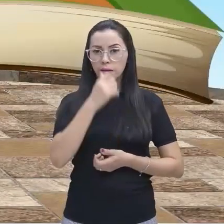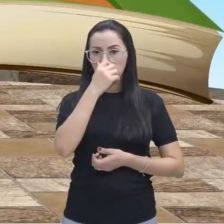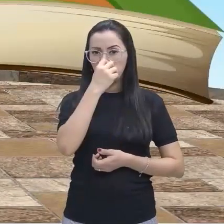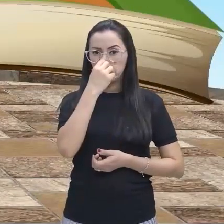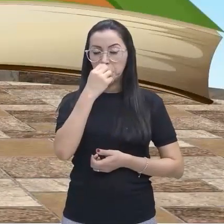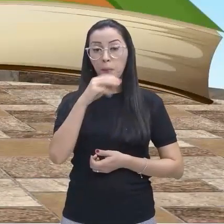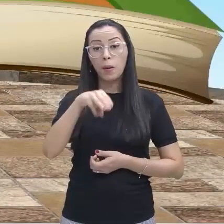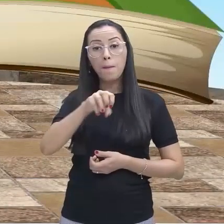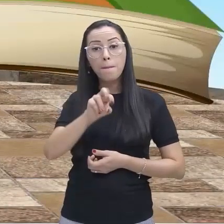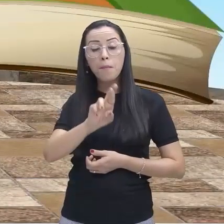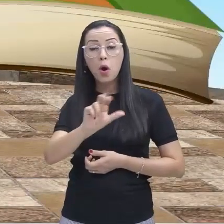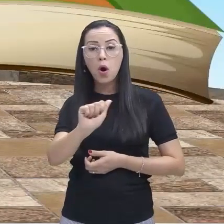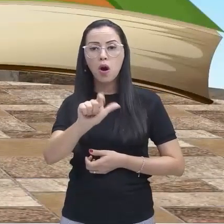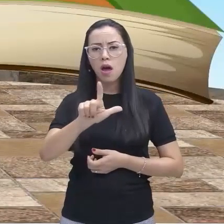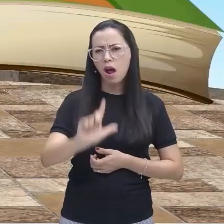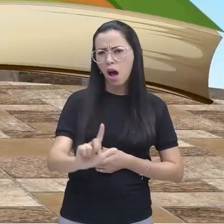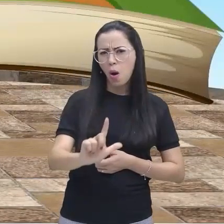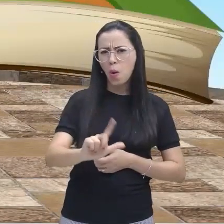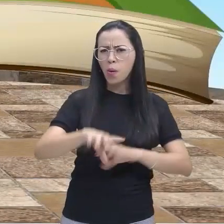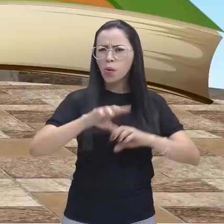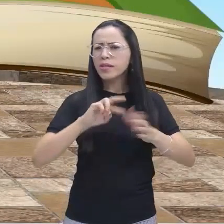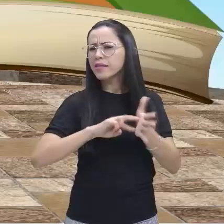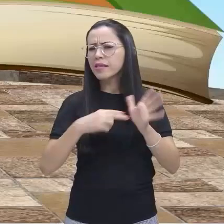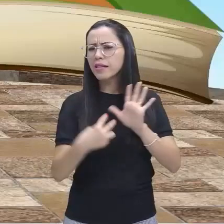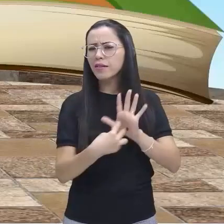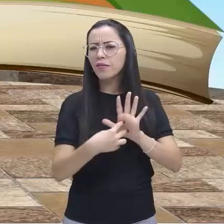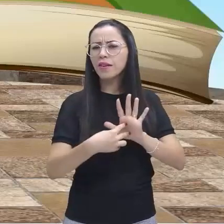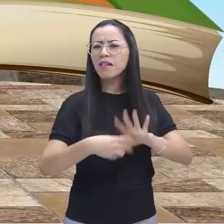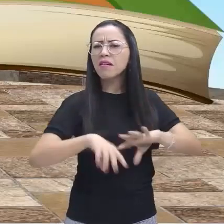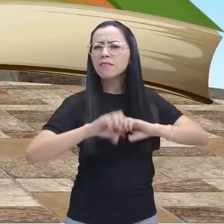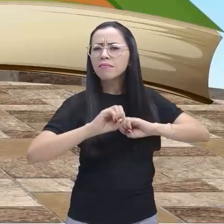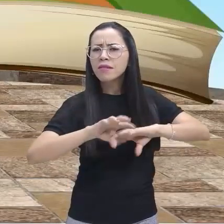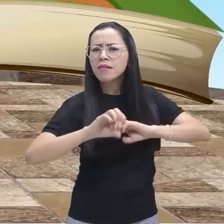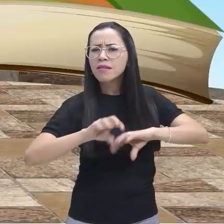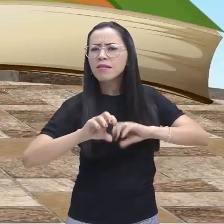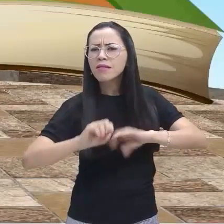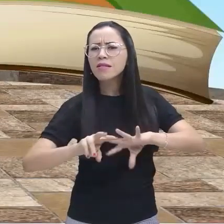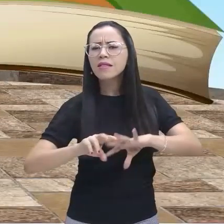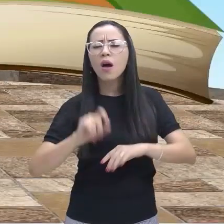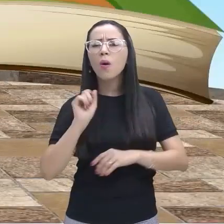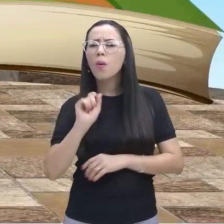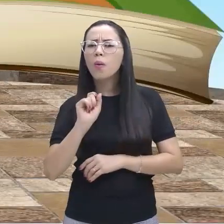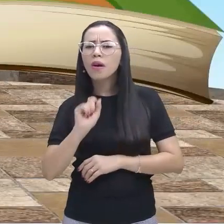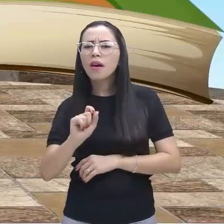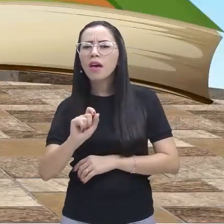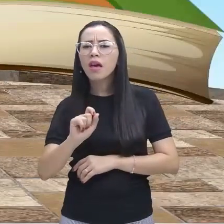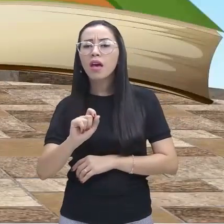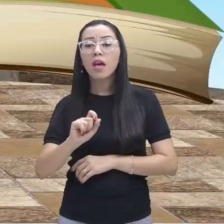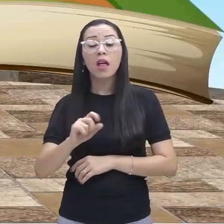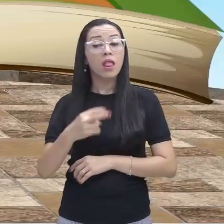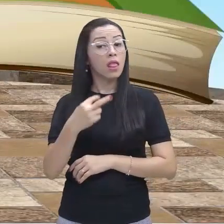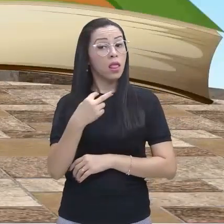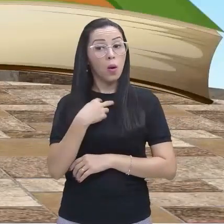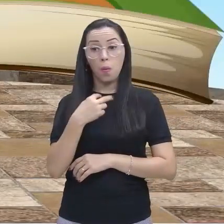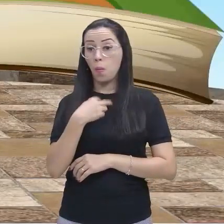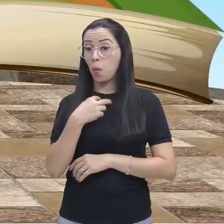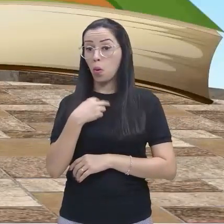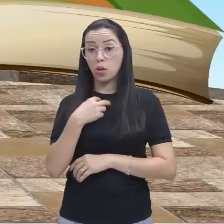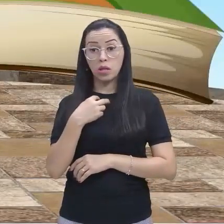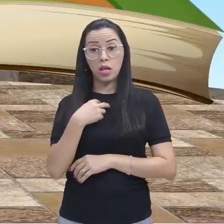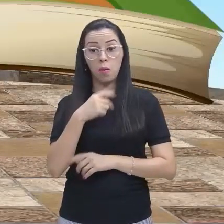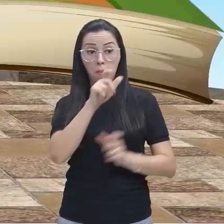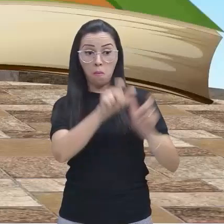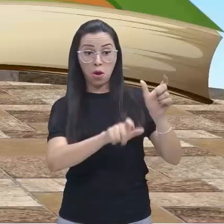Moral da história: não devemos subestimar os outros,